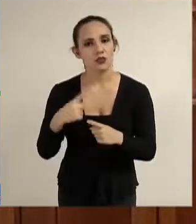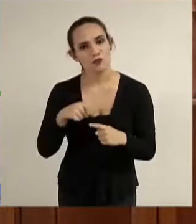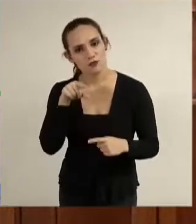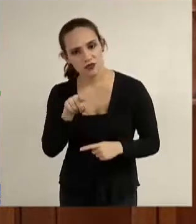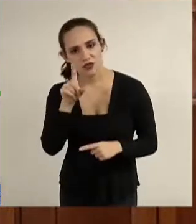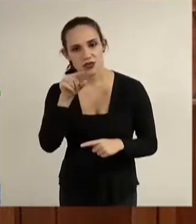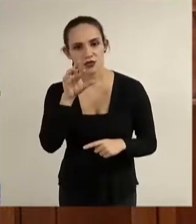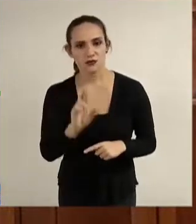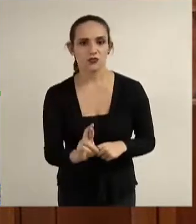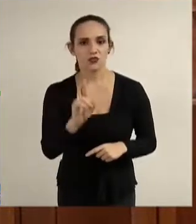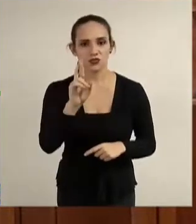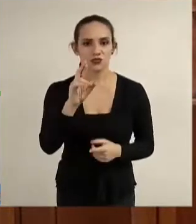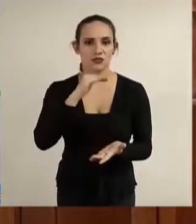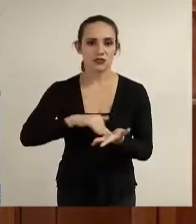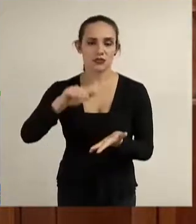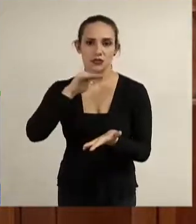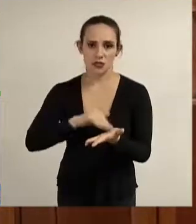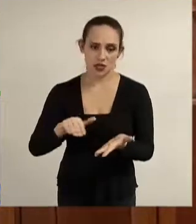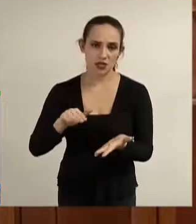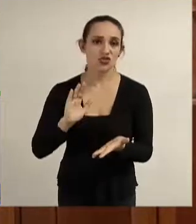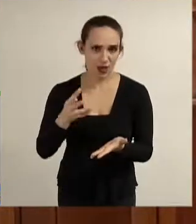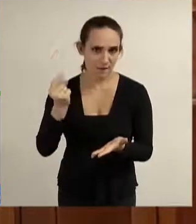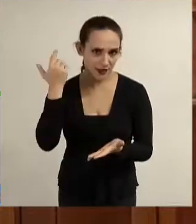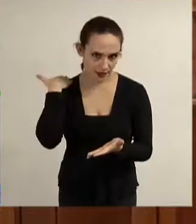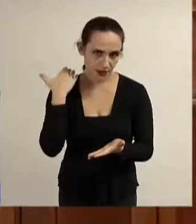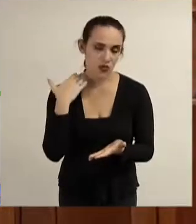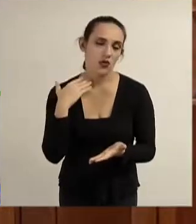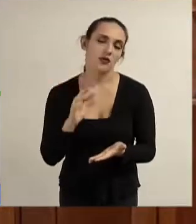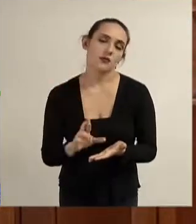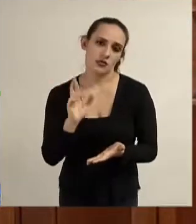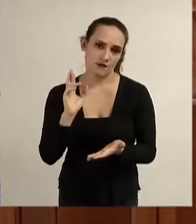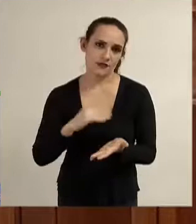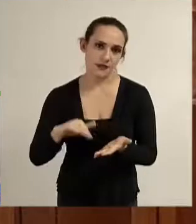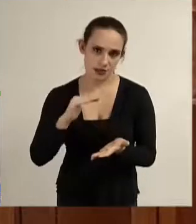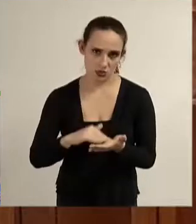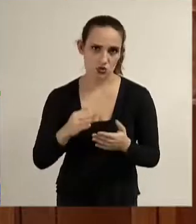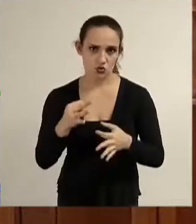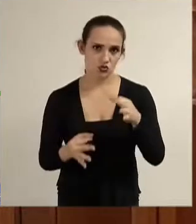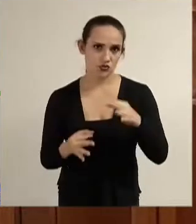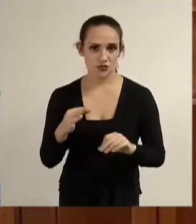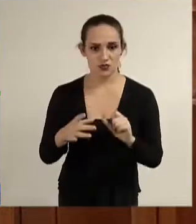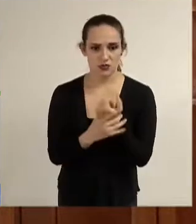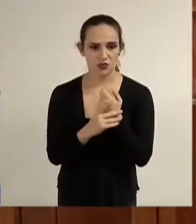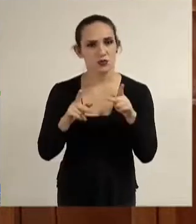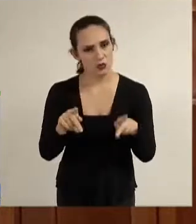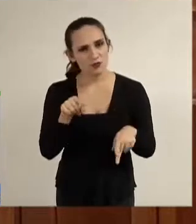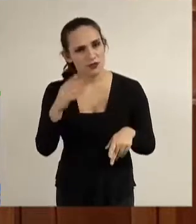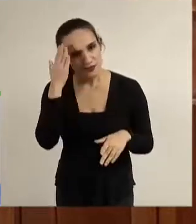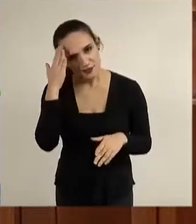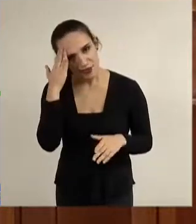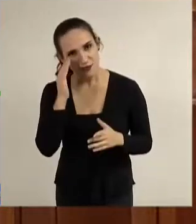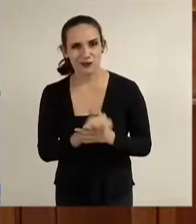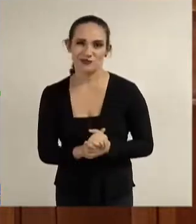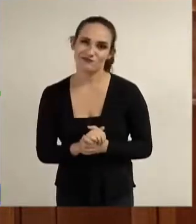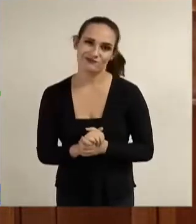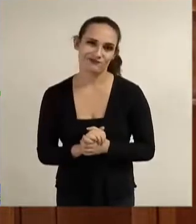de Justiça e Segurança Pública, a gente vê esse extrato terrível.